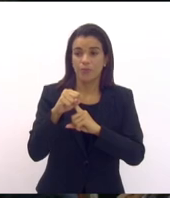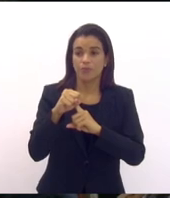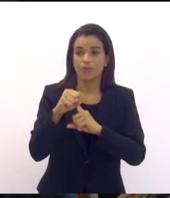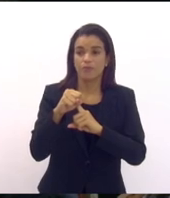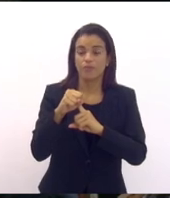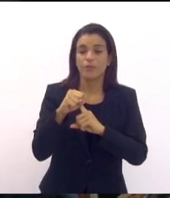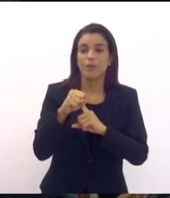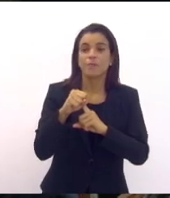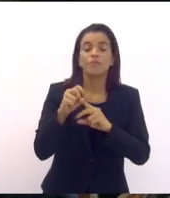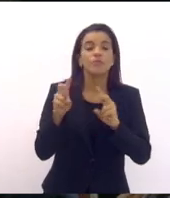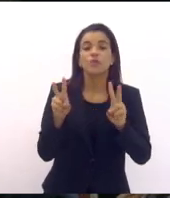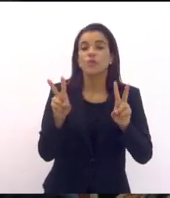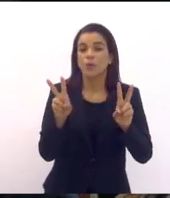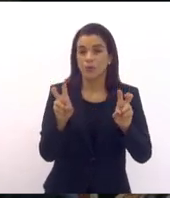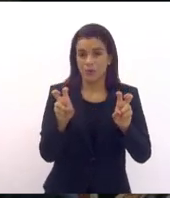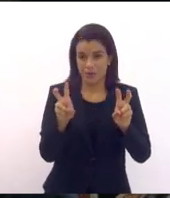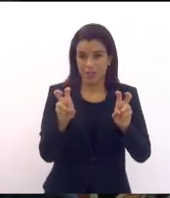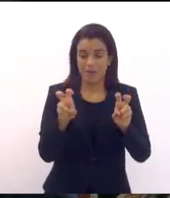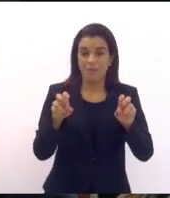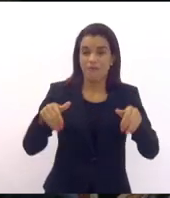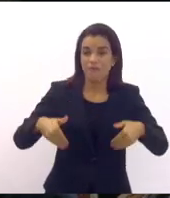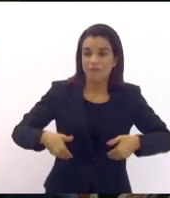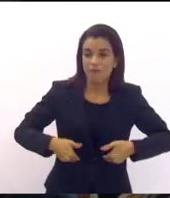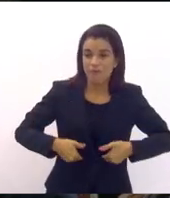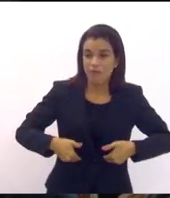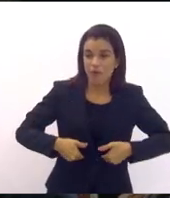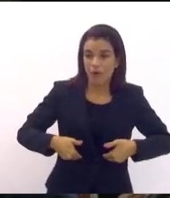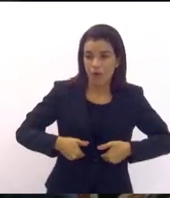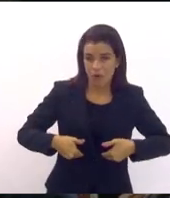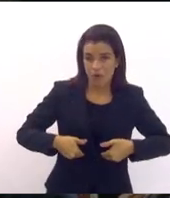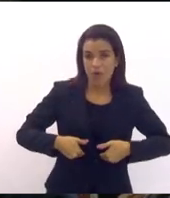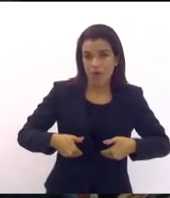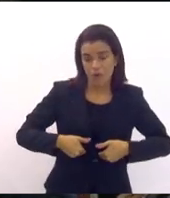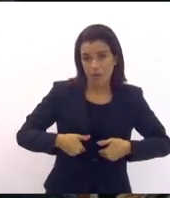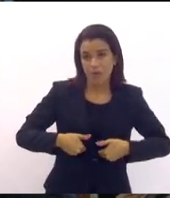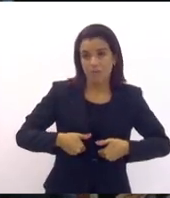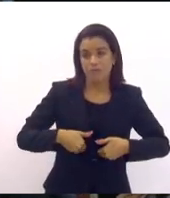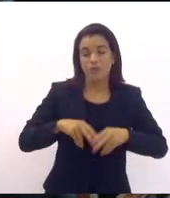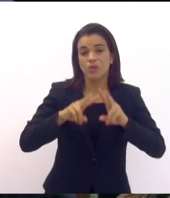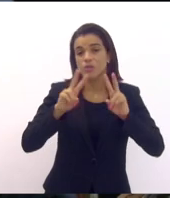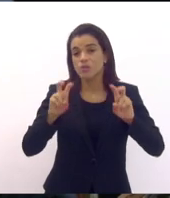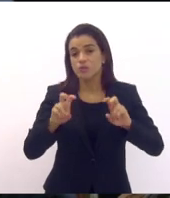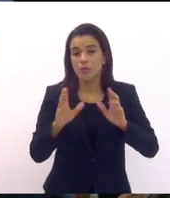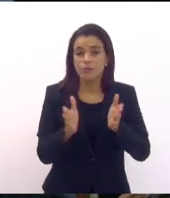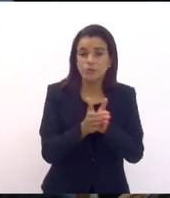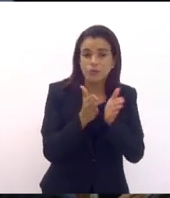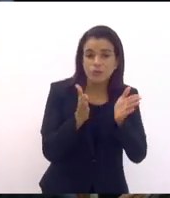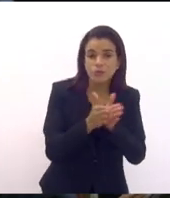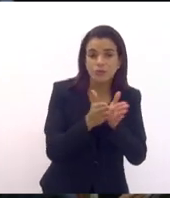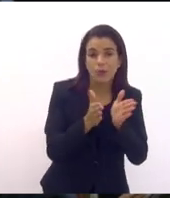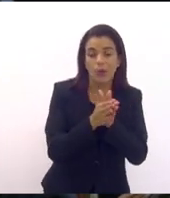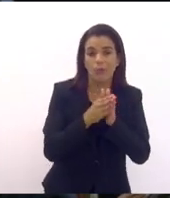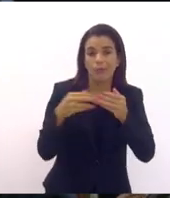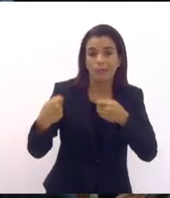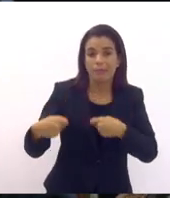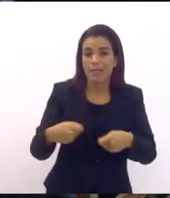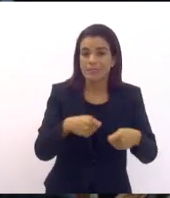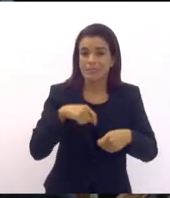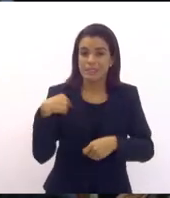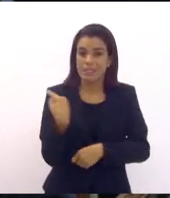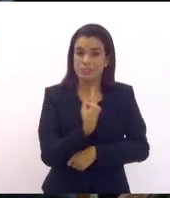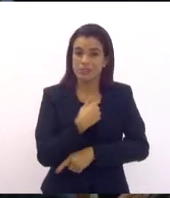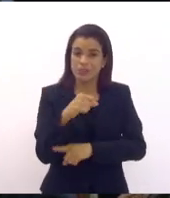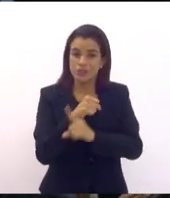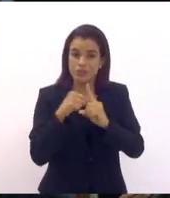eh do tema justamente da Fome que o Papa colocou justamente dos pobres da necessidade de preocupar hoje com uma questão